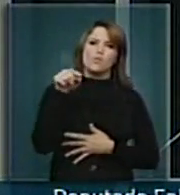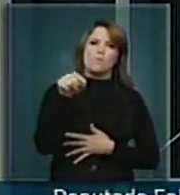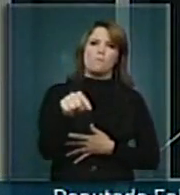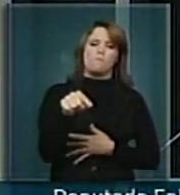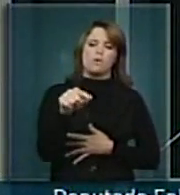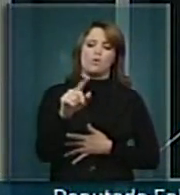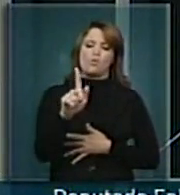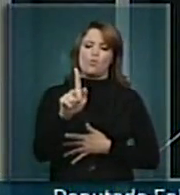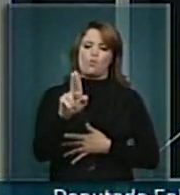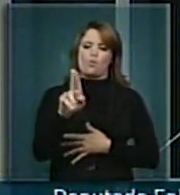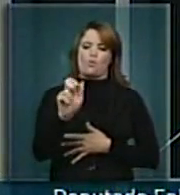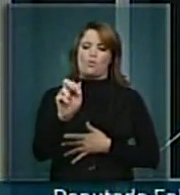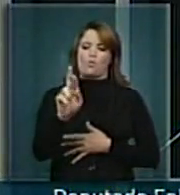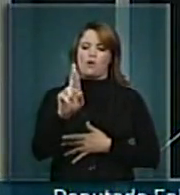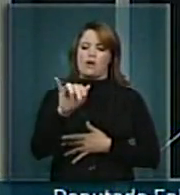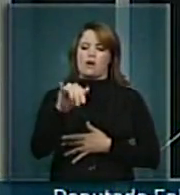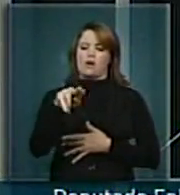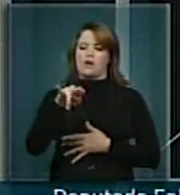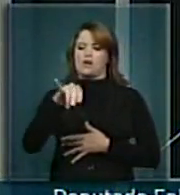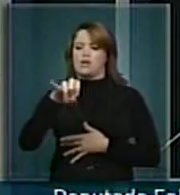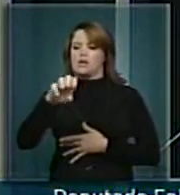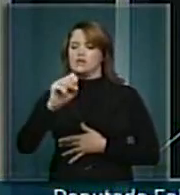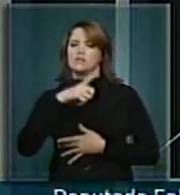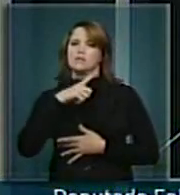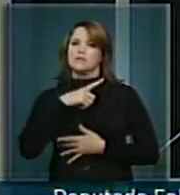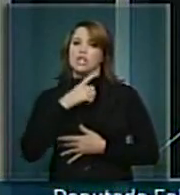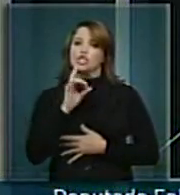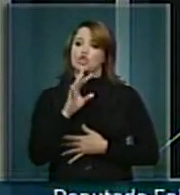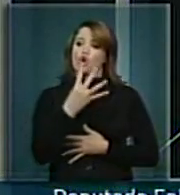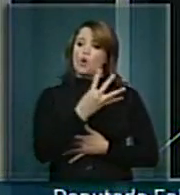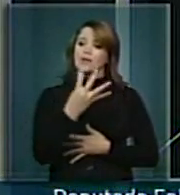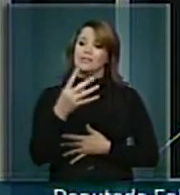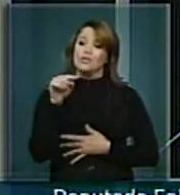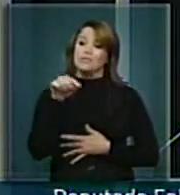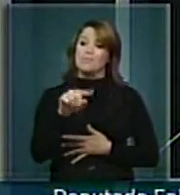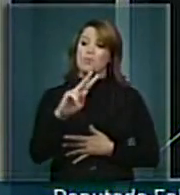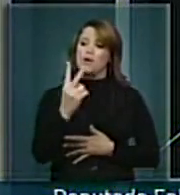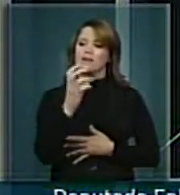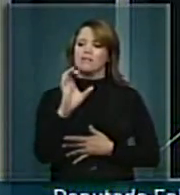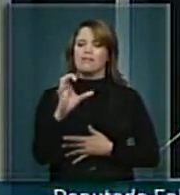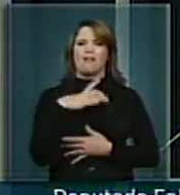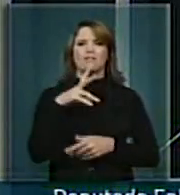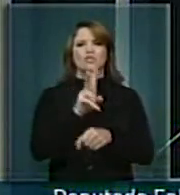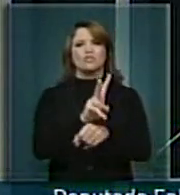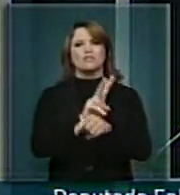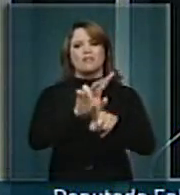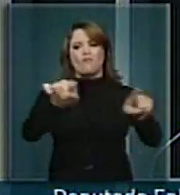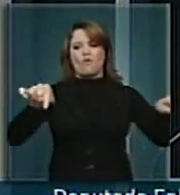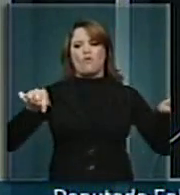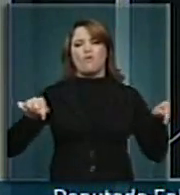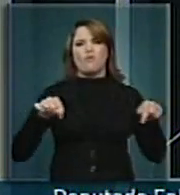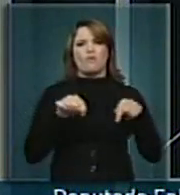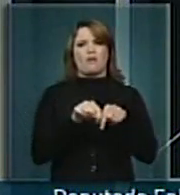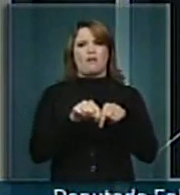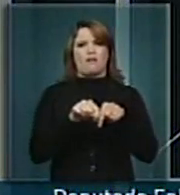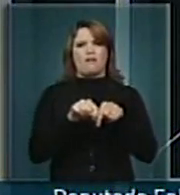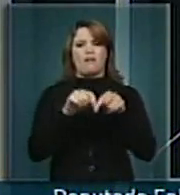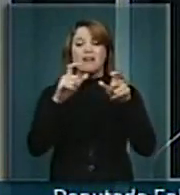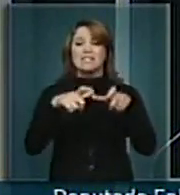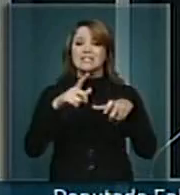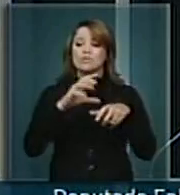mil Guaranis Caiovás contam com apenas 42 mil hectares de reservas demarcadas, ou